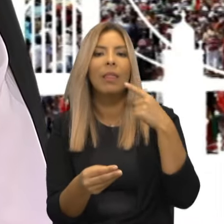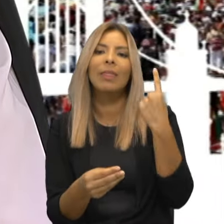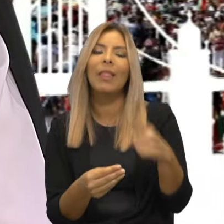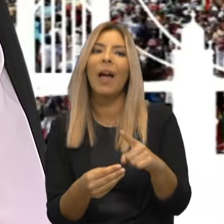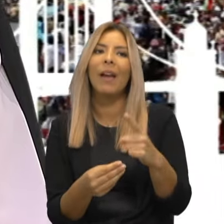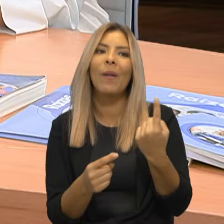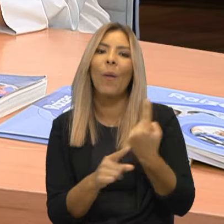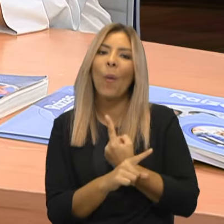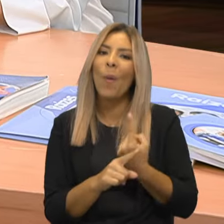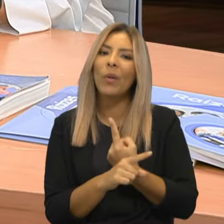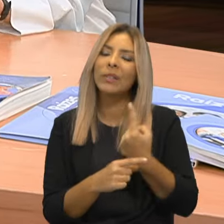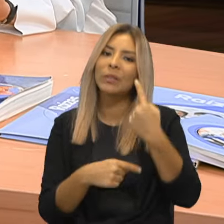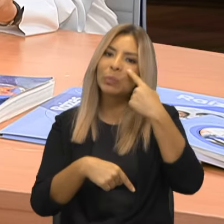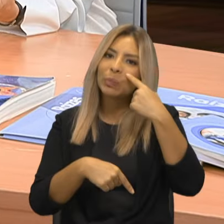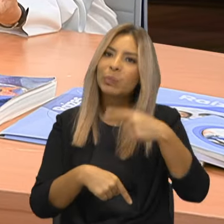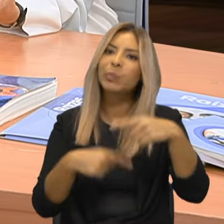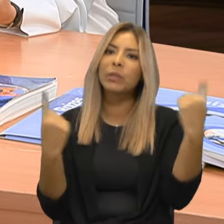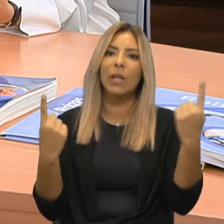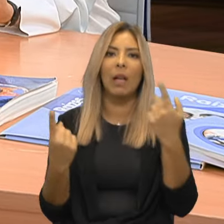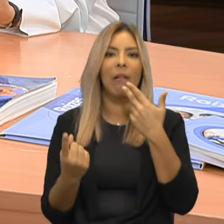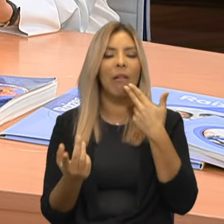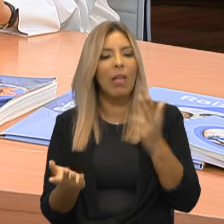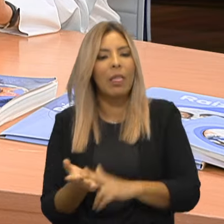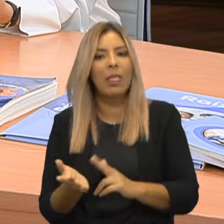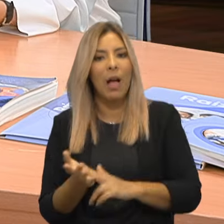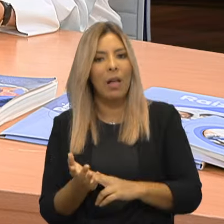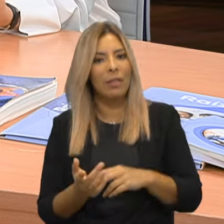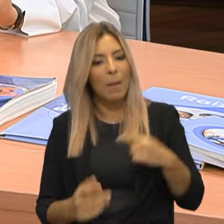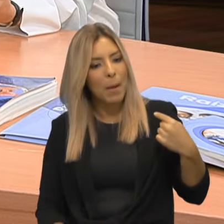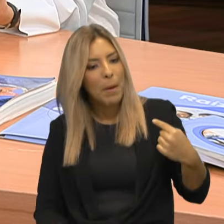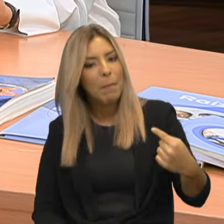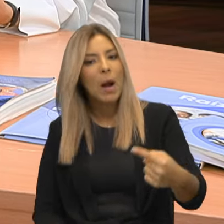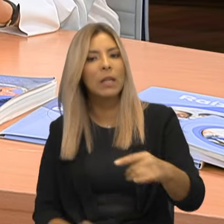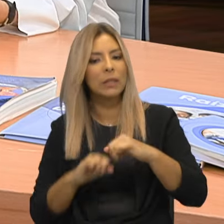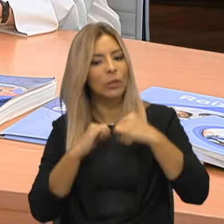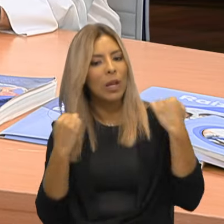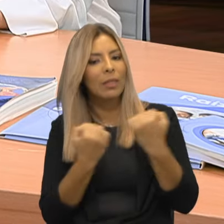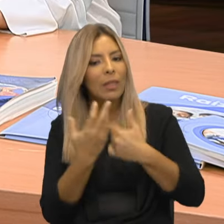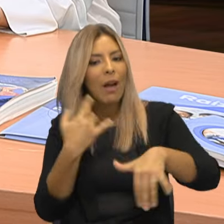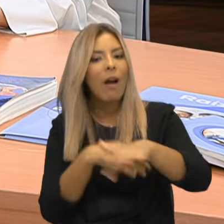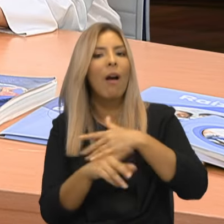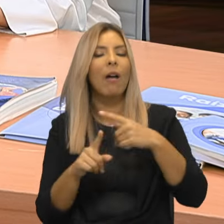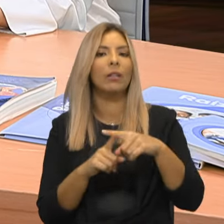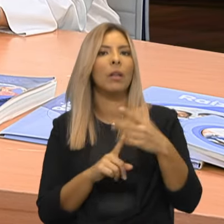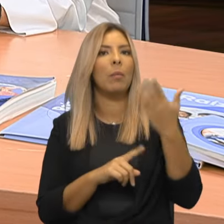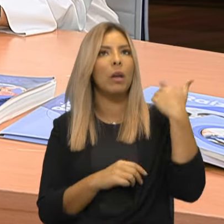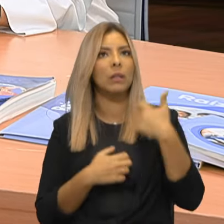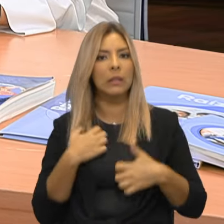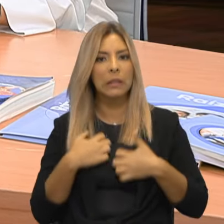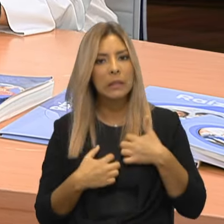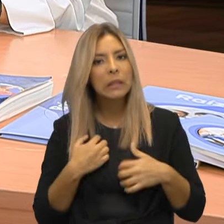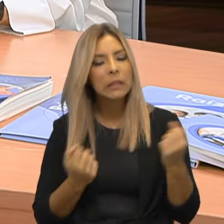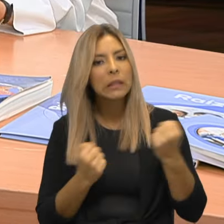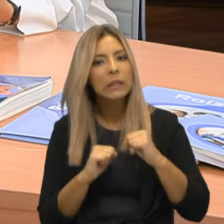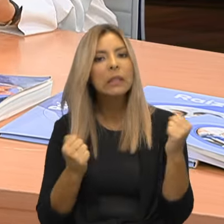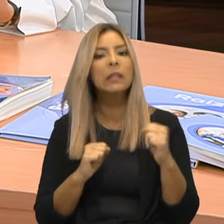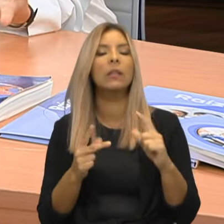muito daquilo que é a nossa realidade e das nossas aspirações, dos nossos anseios e